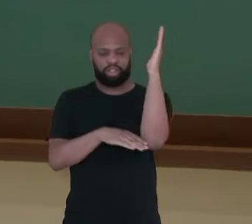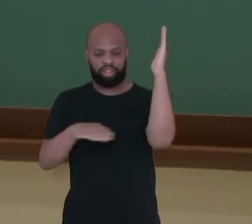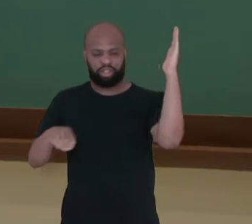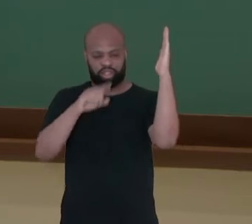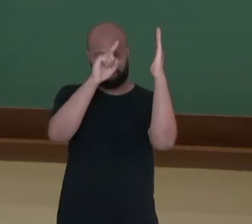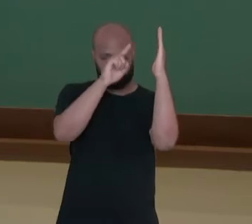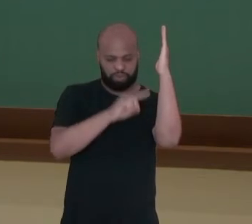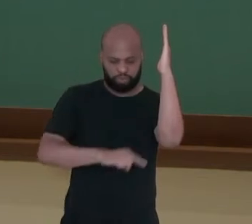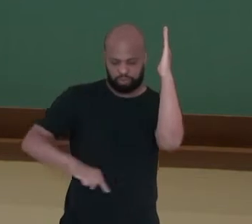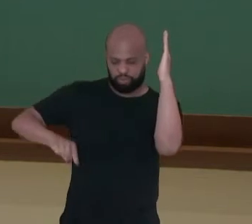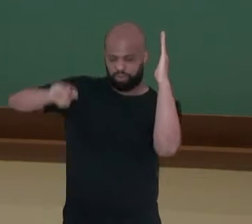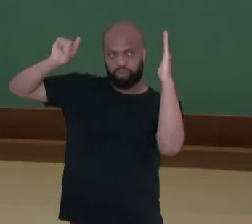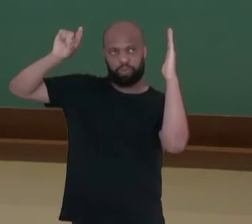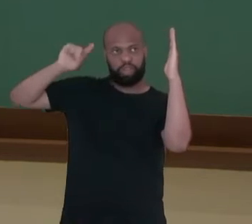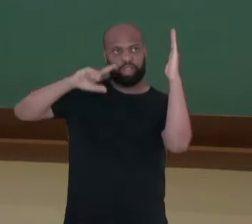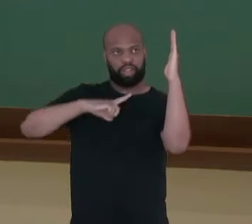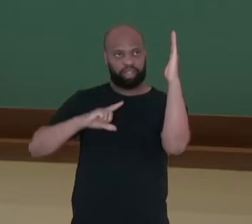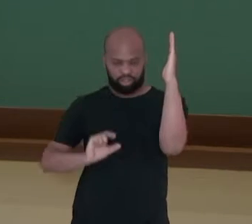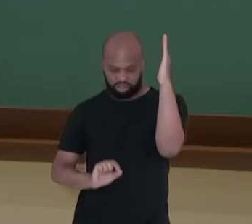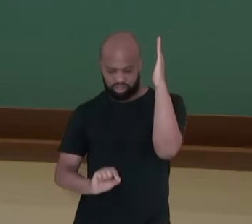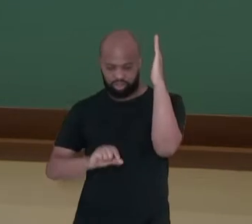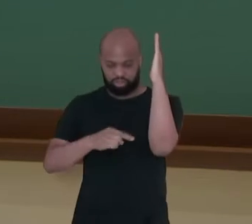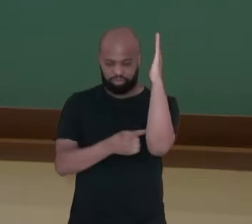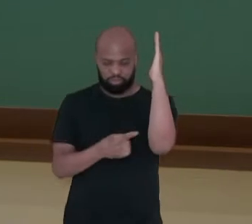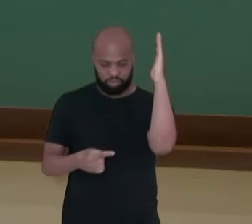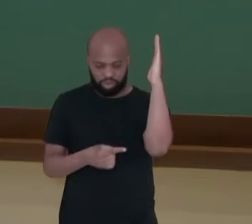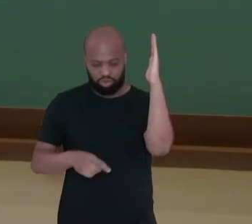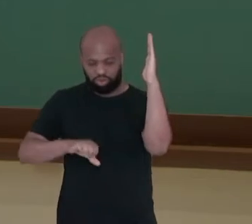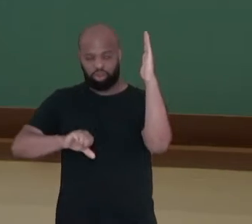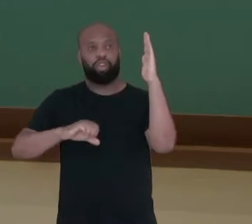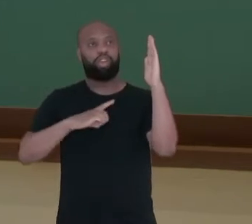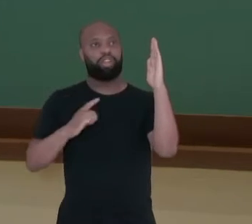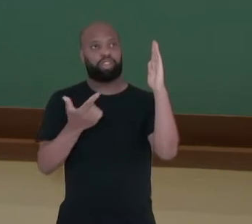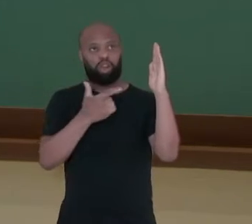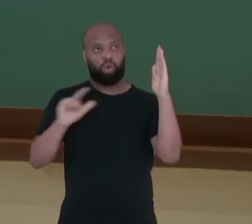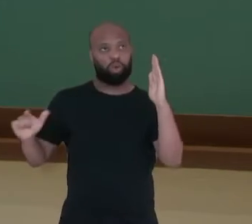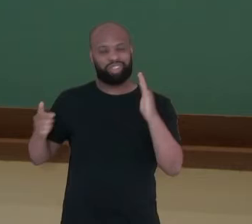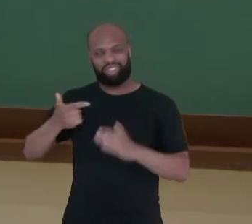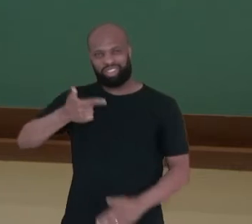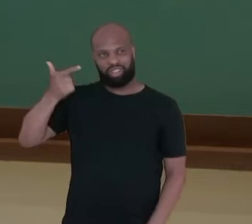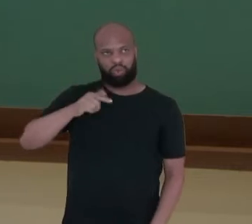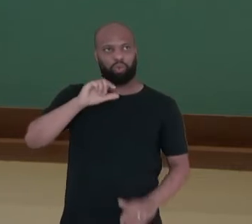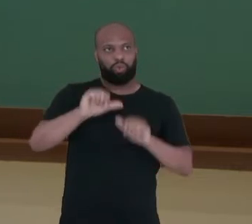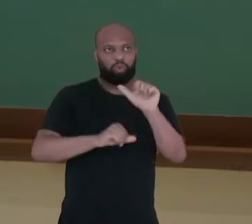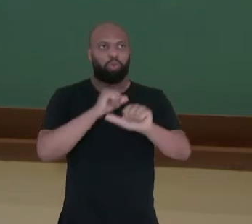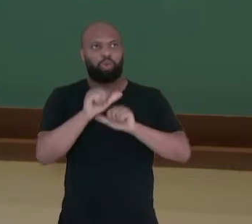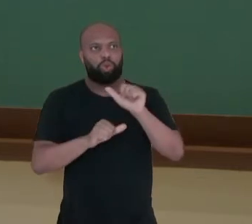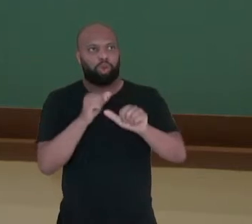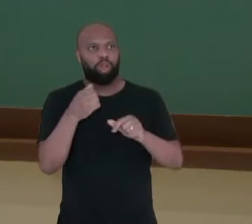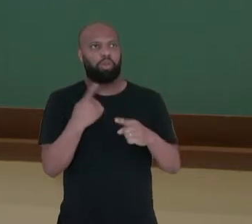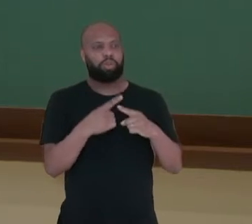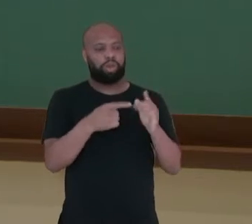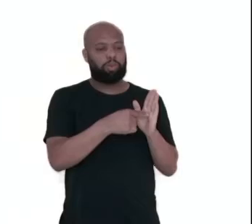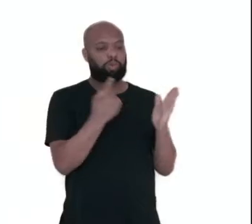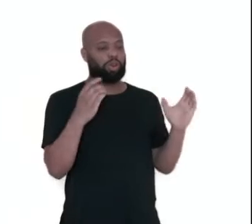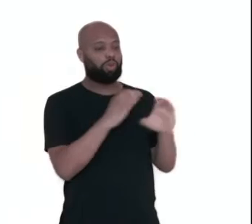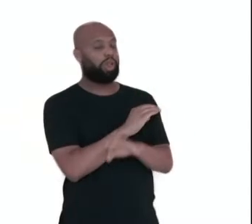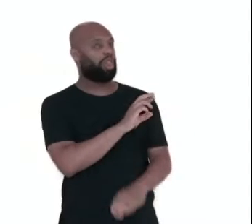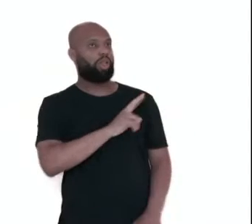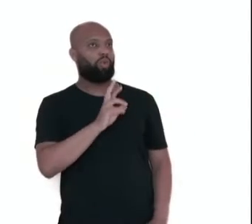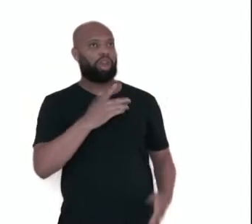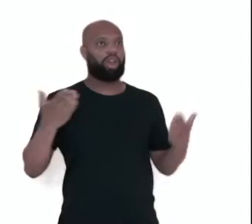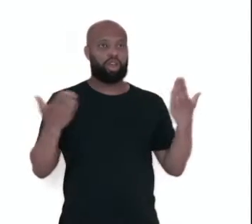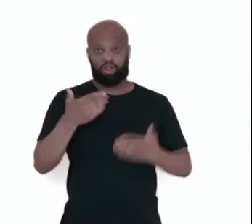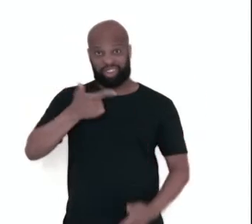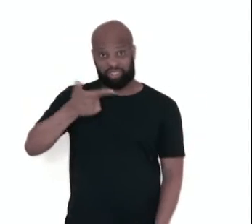menos 9. Essa outra mudou completamente os coeficientes, né? Inclusive a primeira é incompleta, essa é